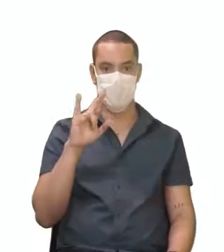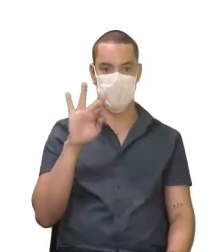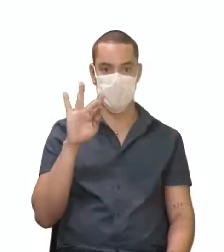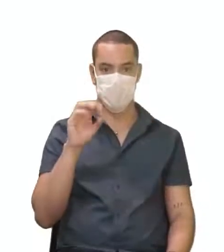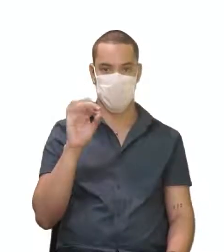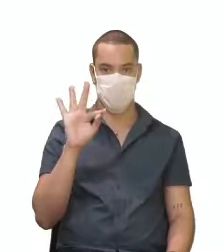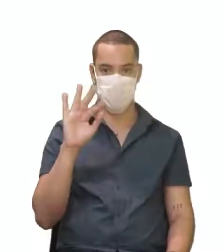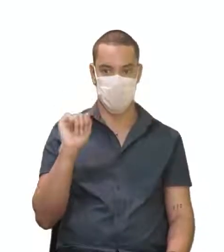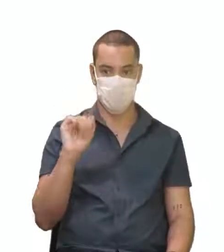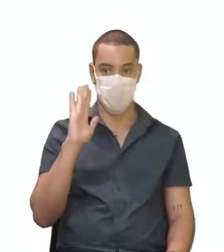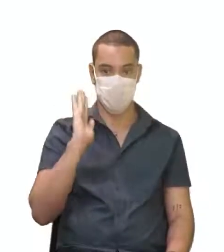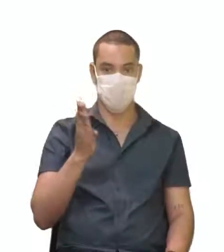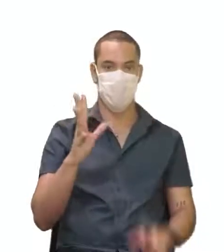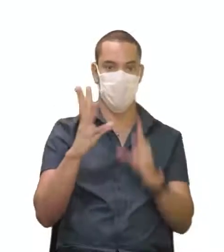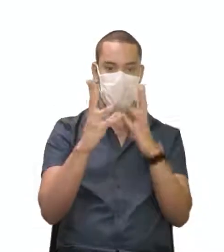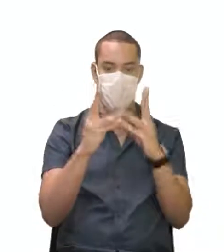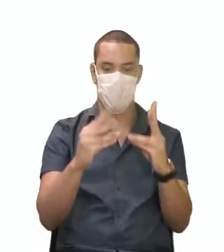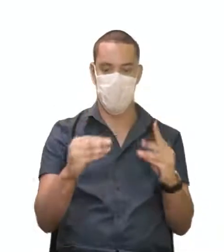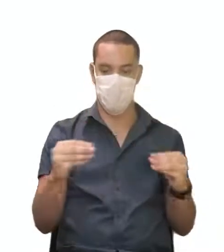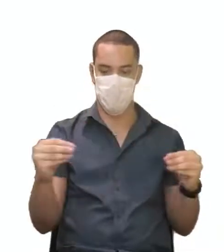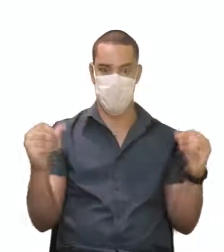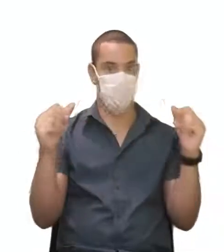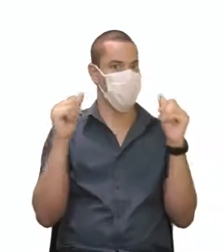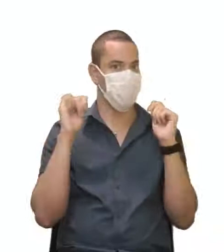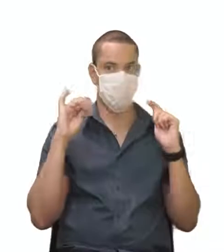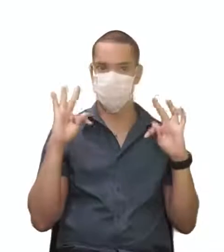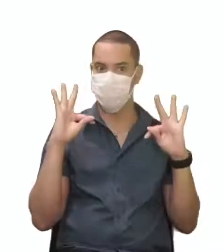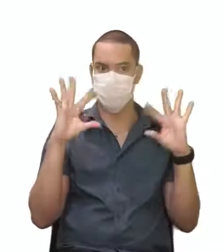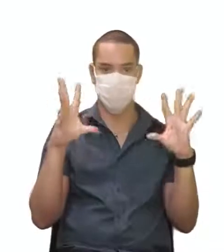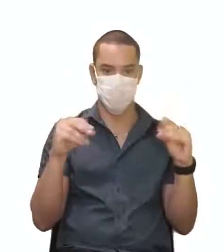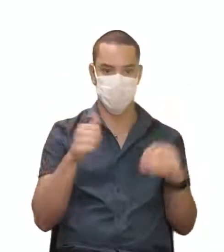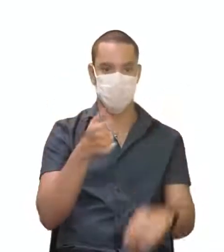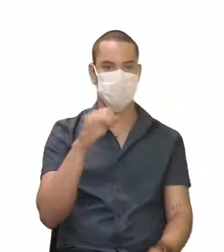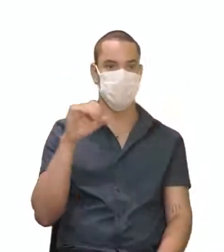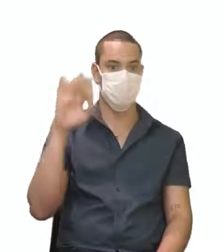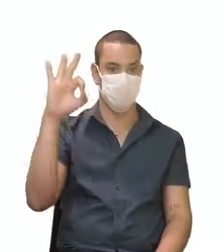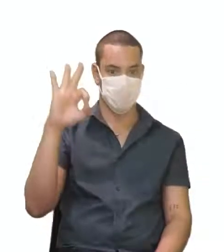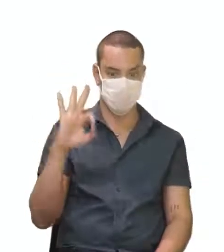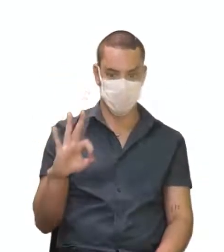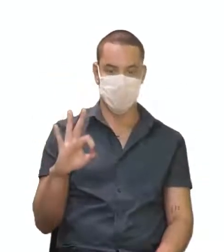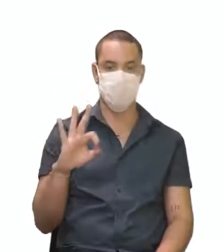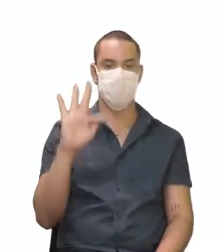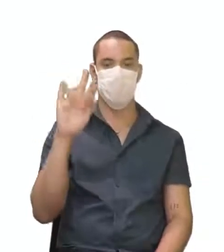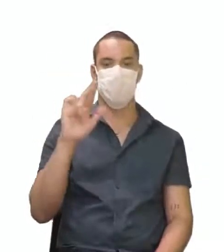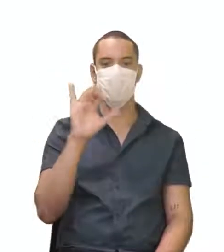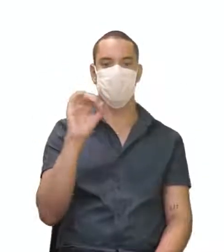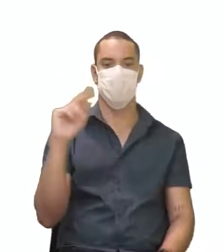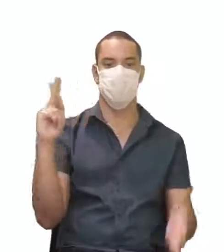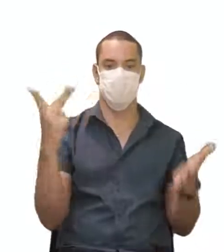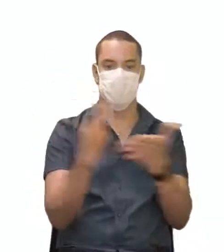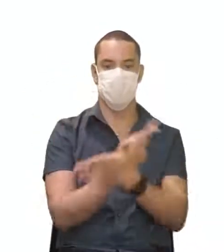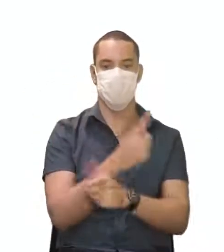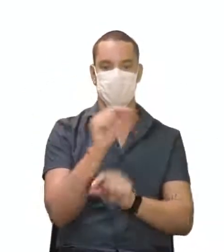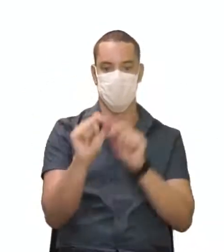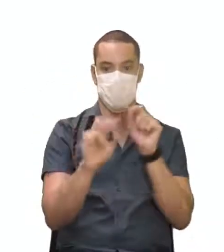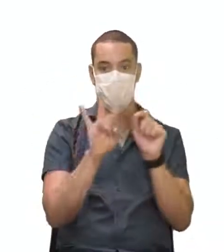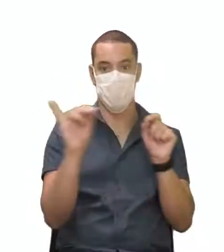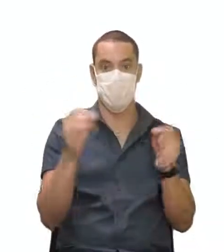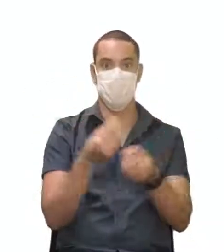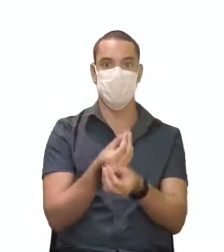vai se desintegrando, vai sumir completamente. O fuso, olha aqui, ó, que